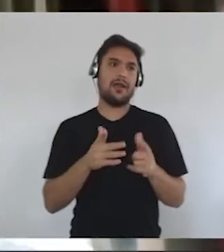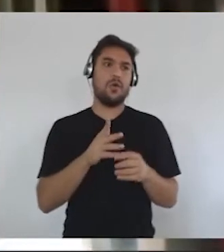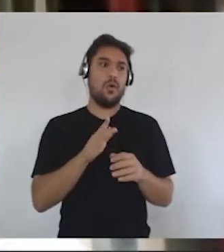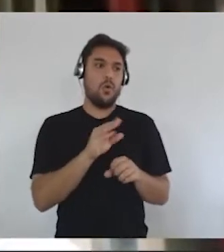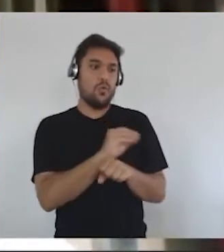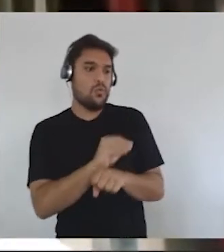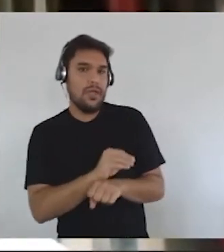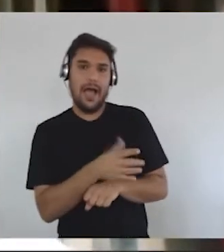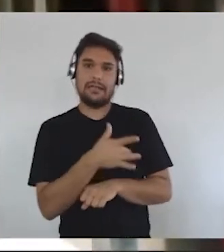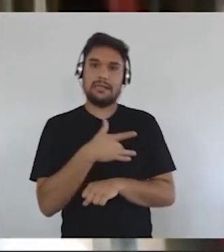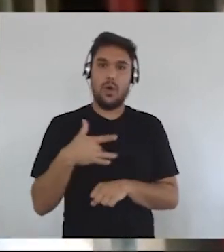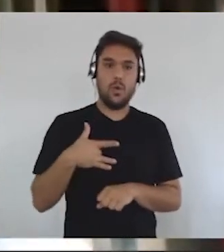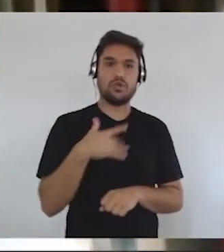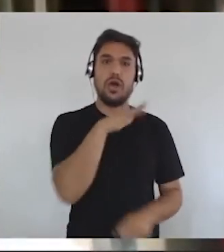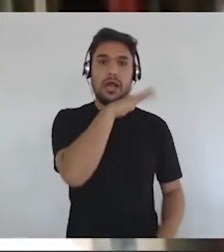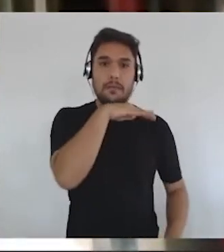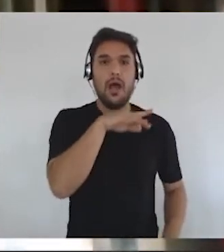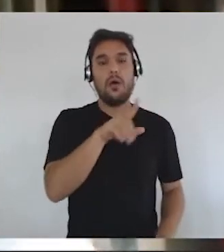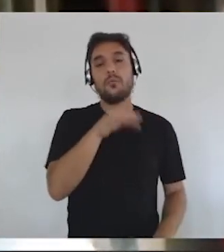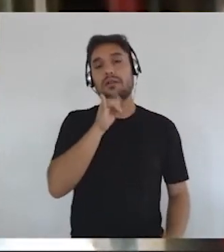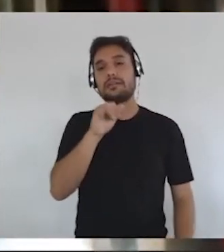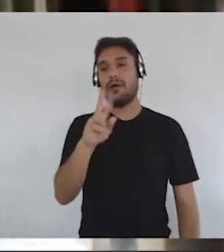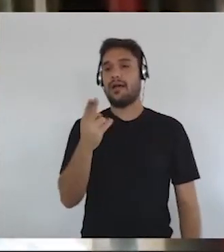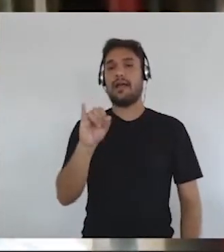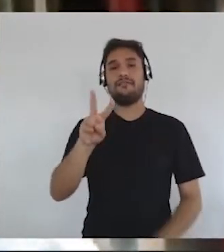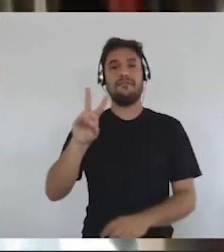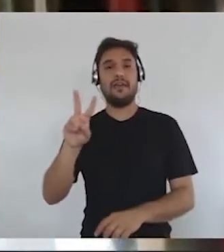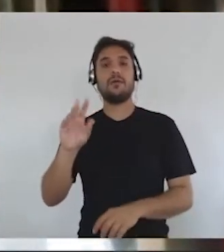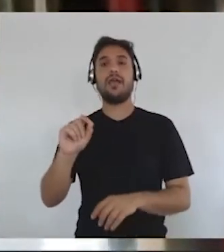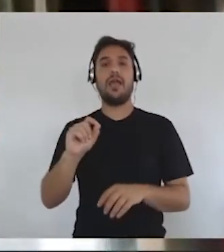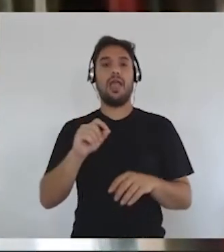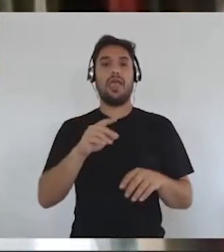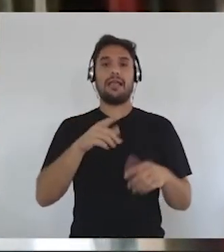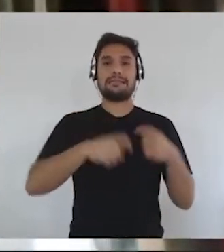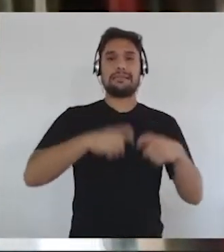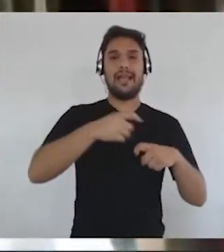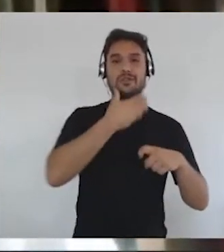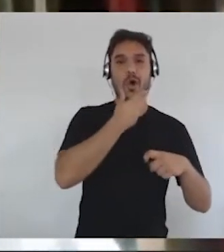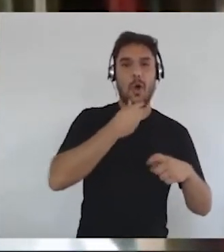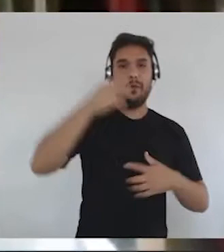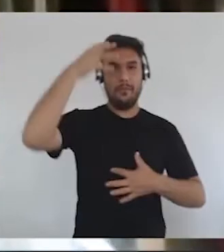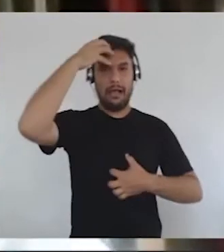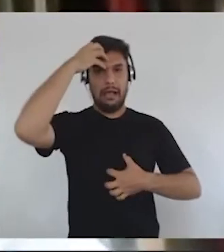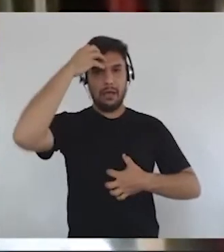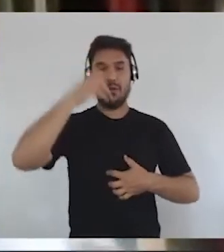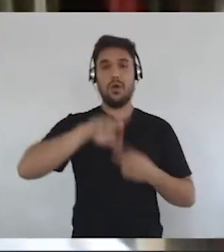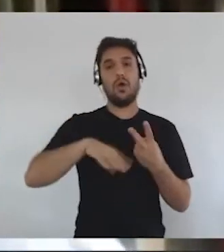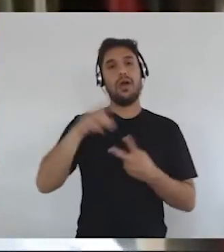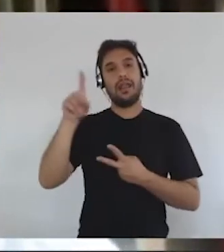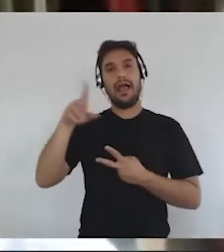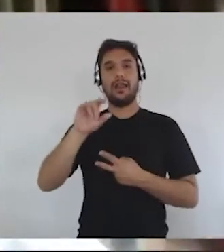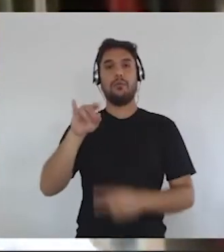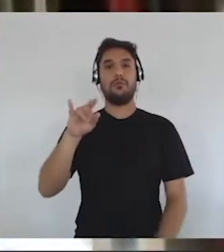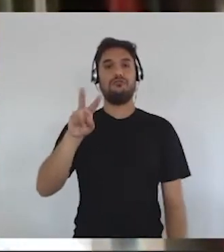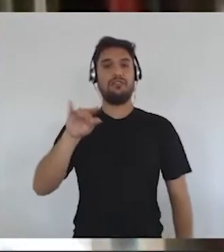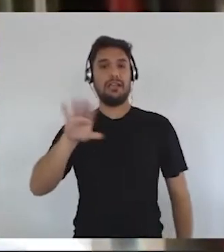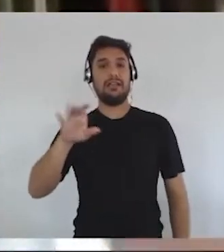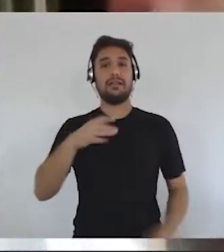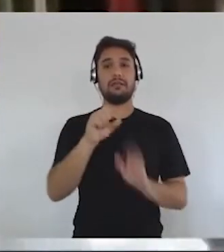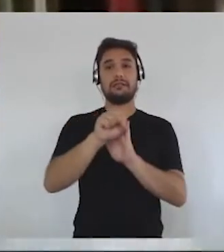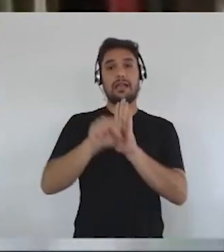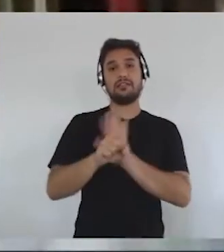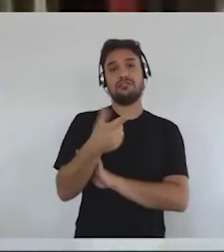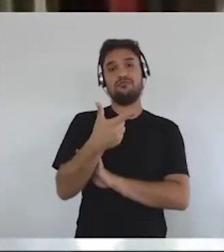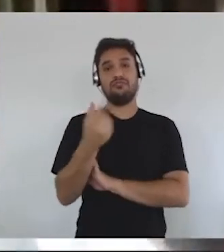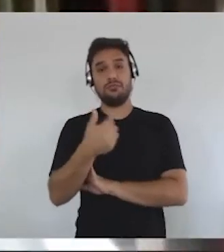problema zoonótico. O HIV nasceu da relação do homem com o macaco, no Congo belga, lá em Leopoldville, na década de 20. Só